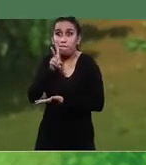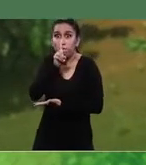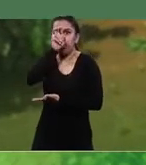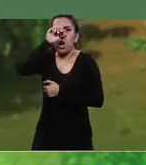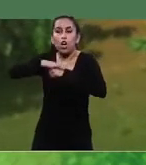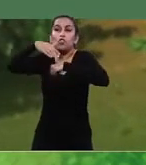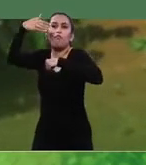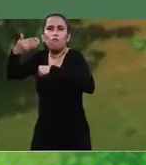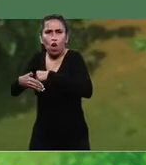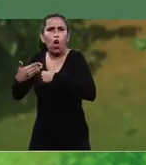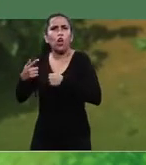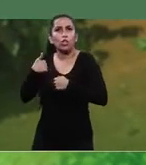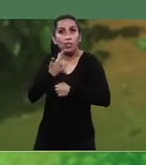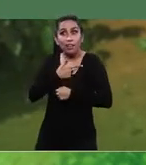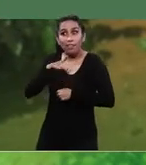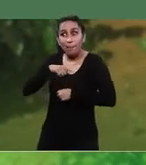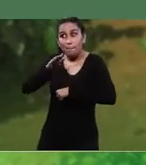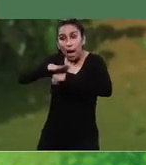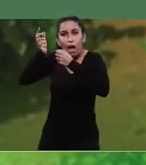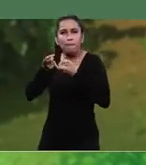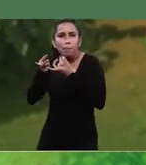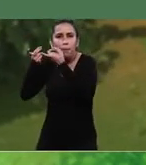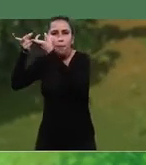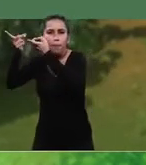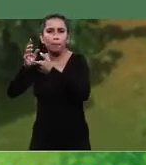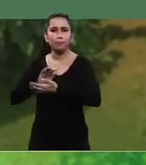onde já somos líderes de